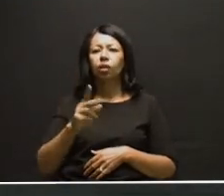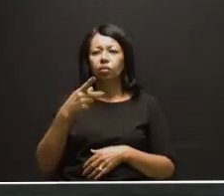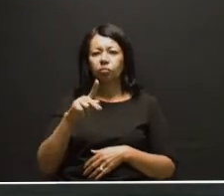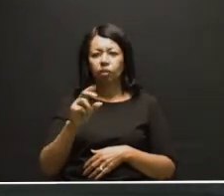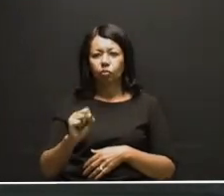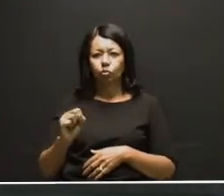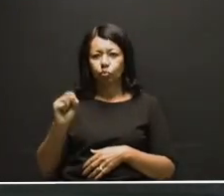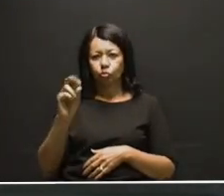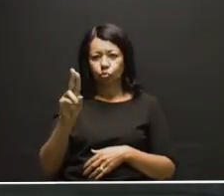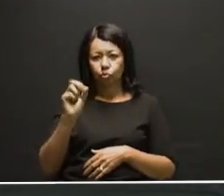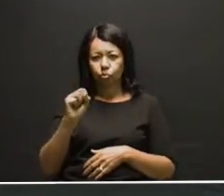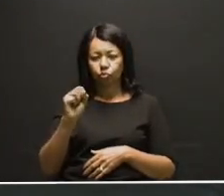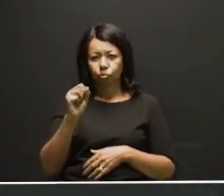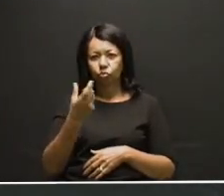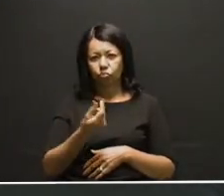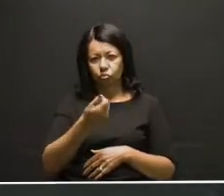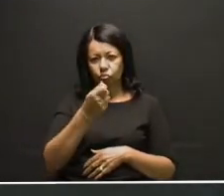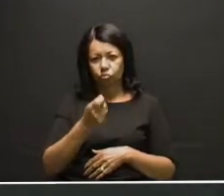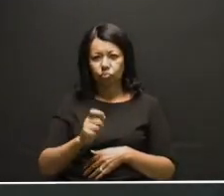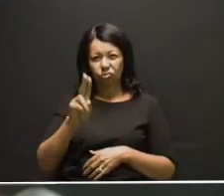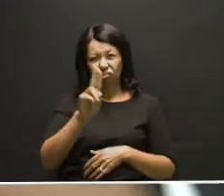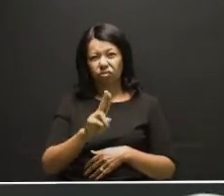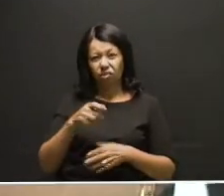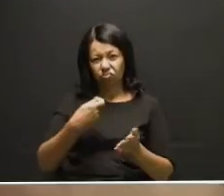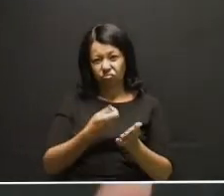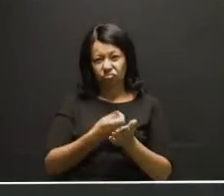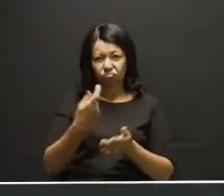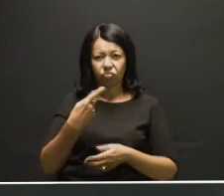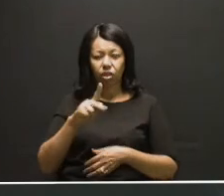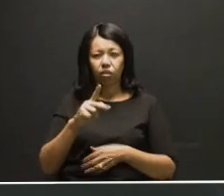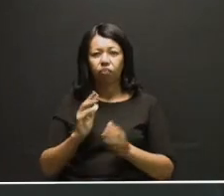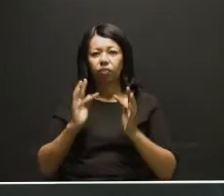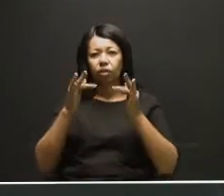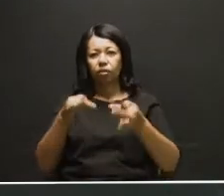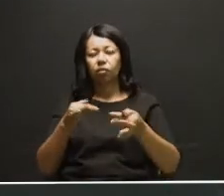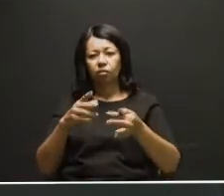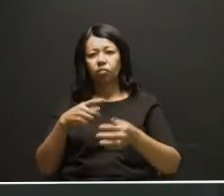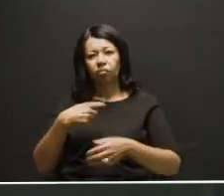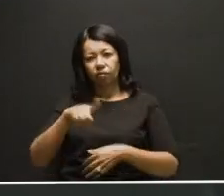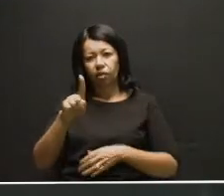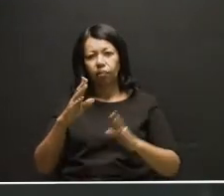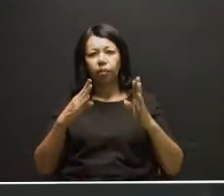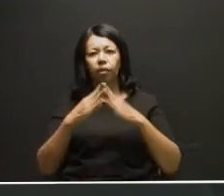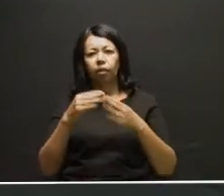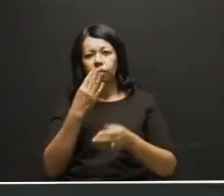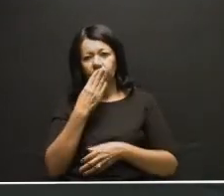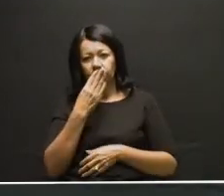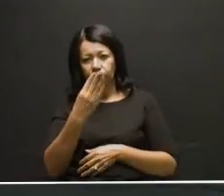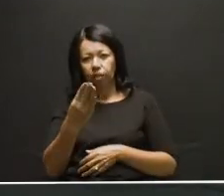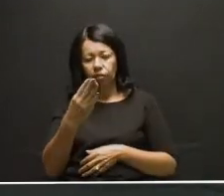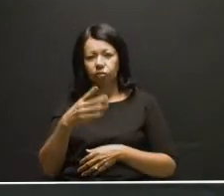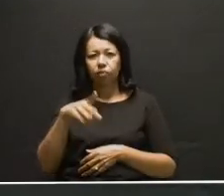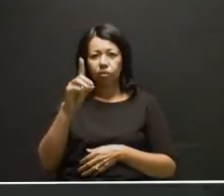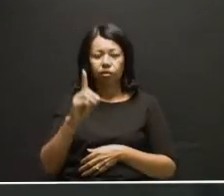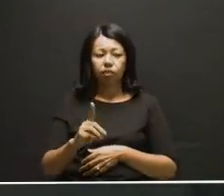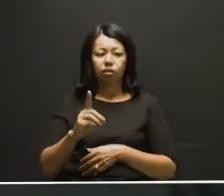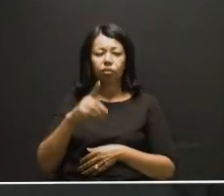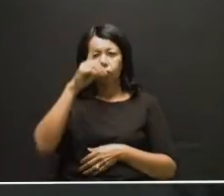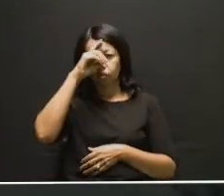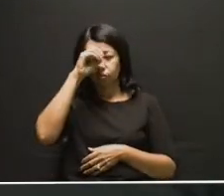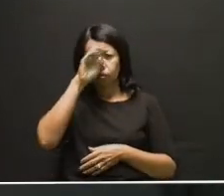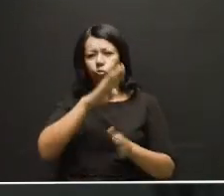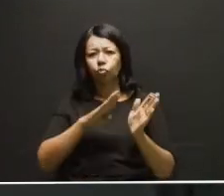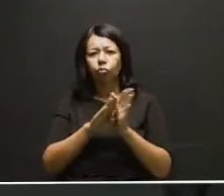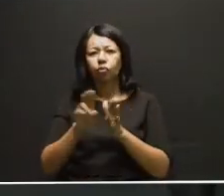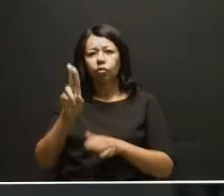aos gastos no final do tratamento termina lá ele tem uma alta o que acontece ele pede vai na direção do hospital e tudo o que